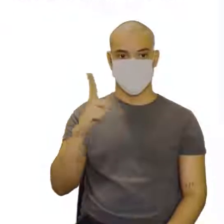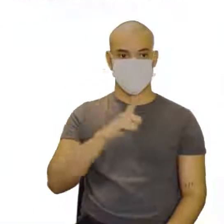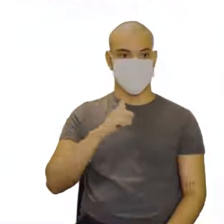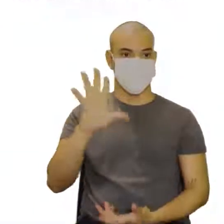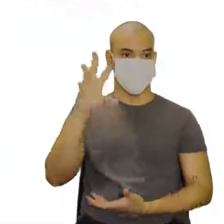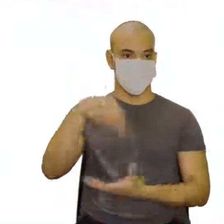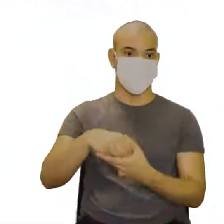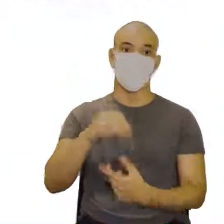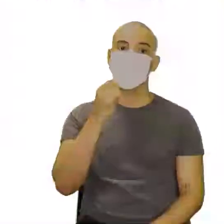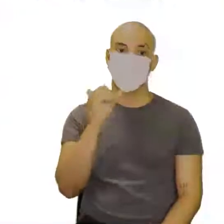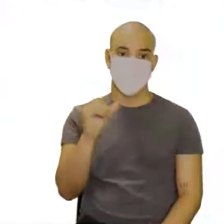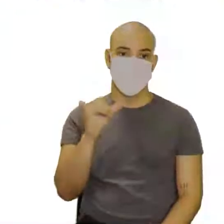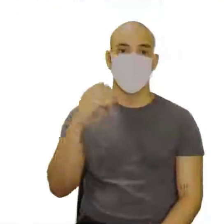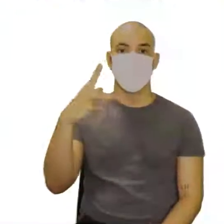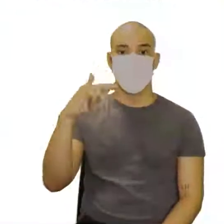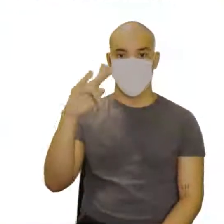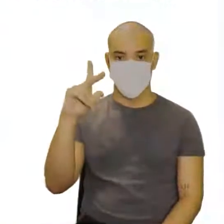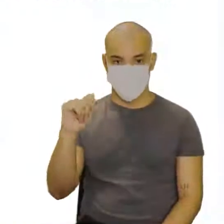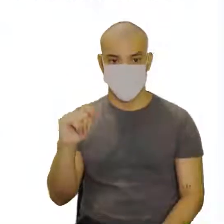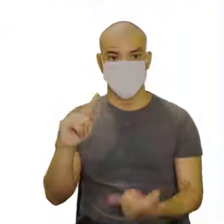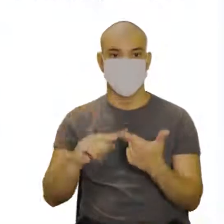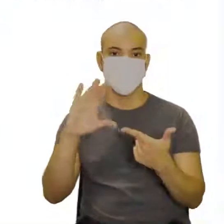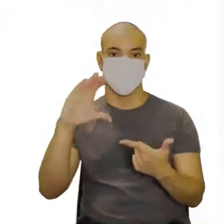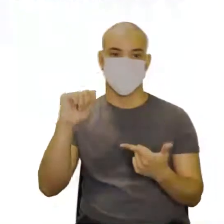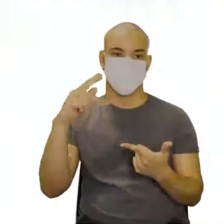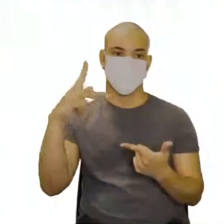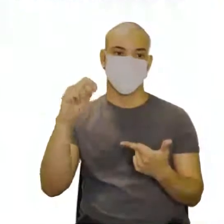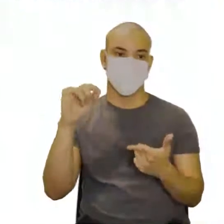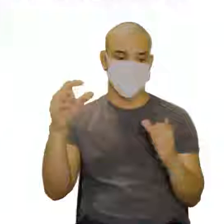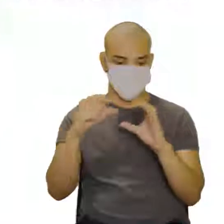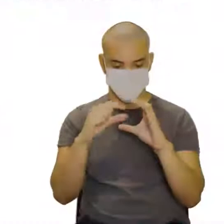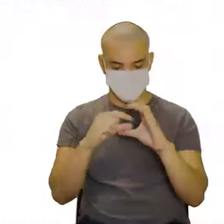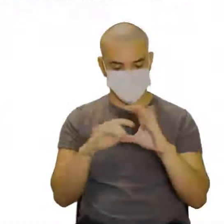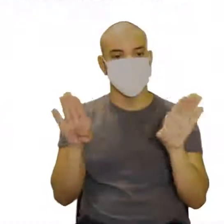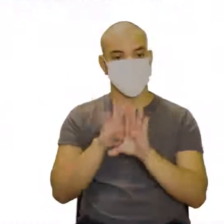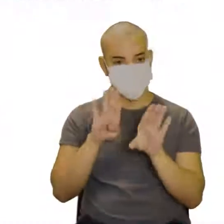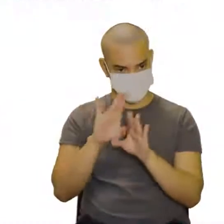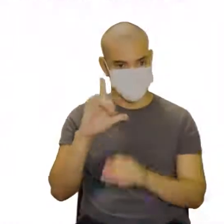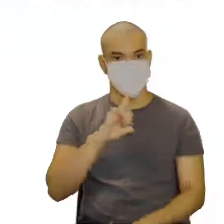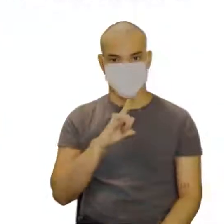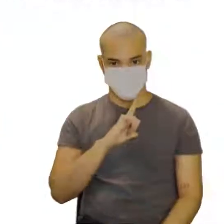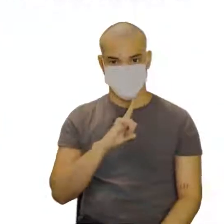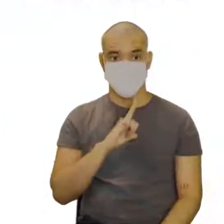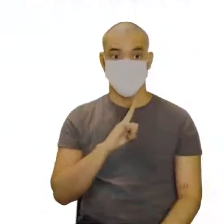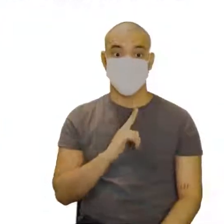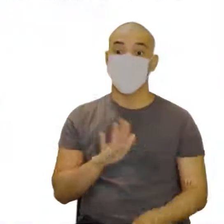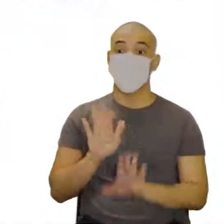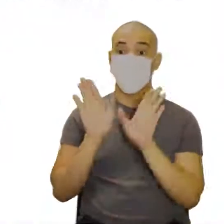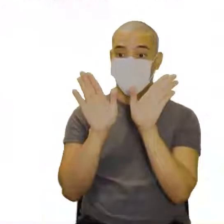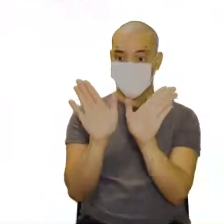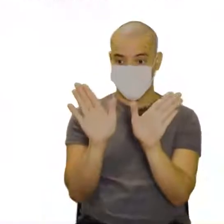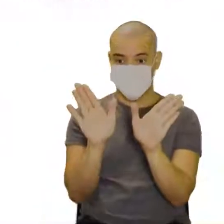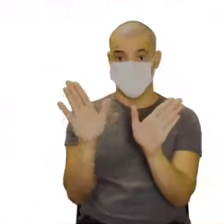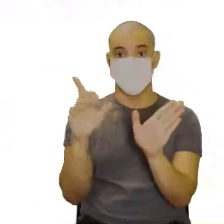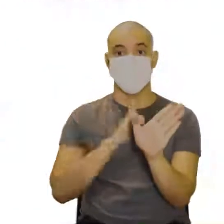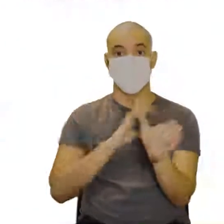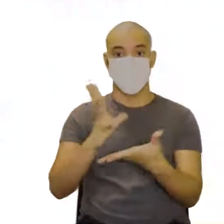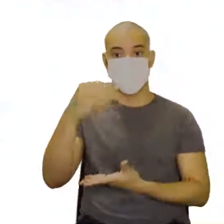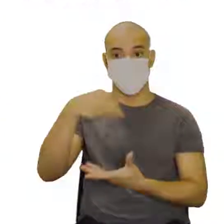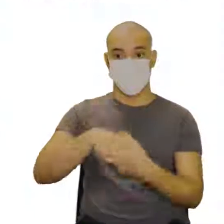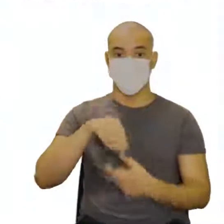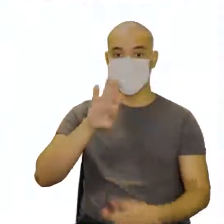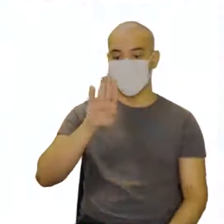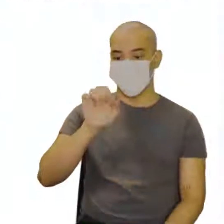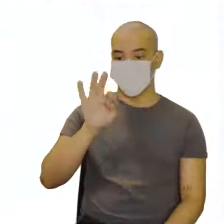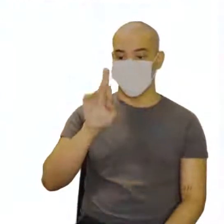Então, tanto a pilha quanto o capacitor armazenam aí energia elétrica. No entanto, as baterias têm